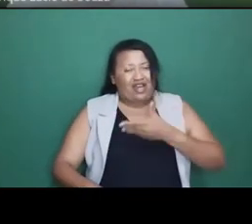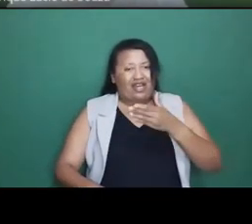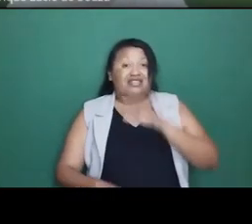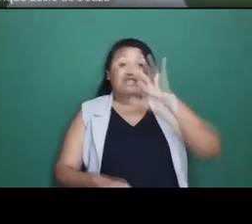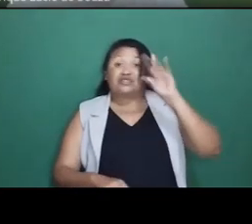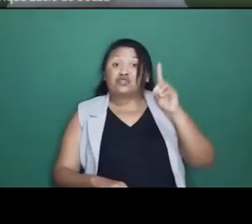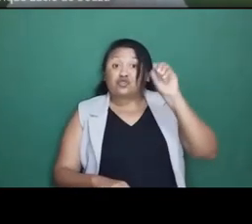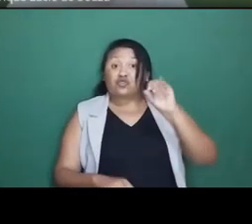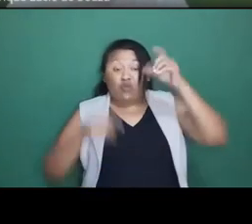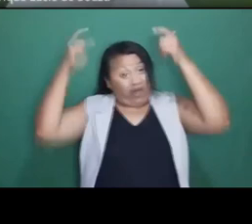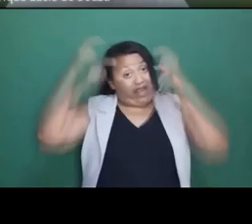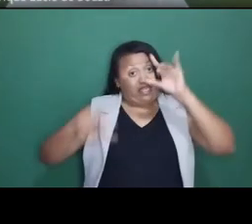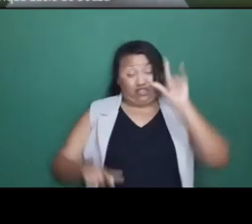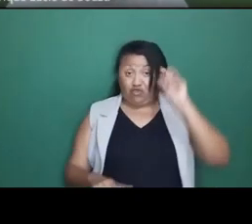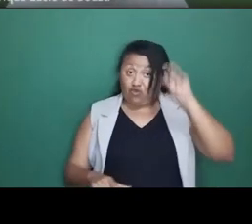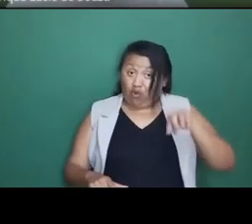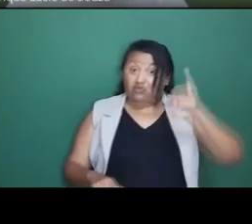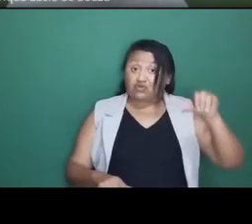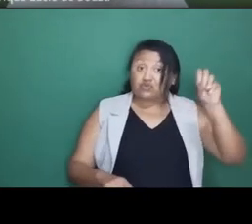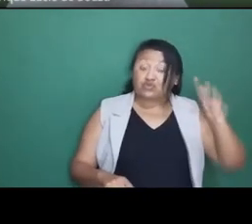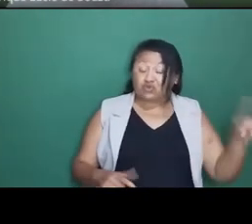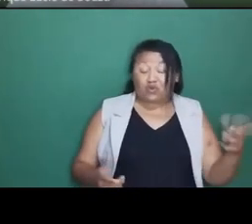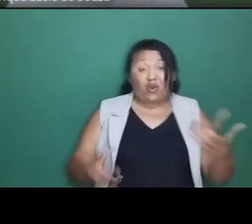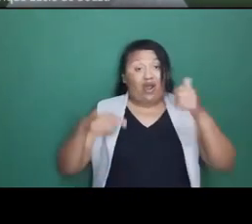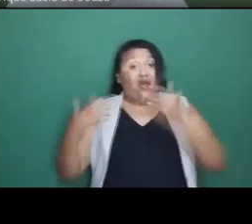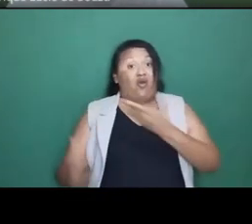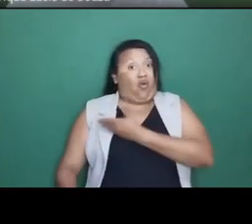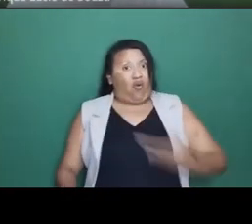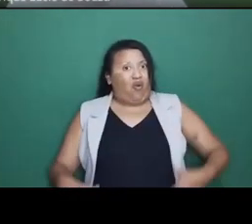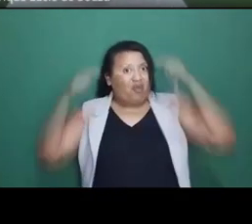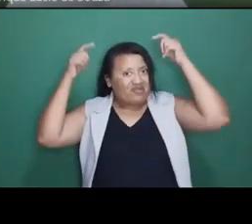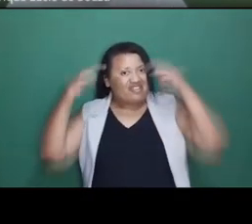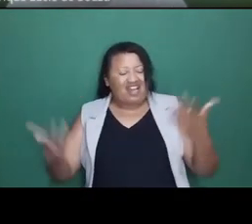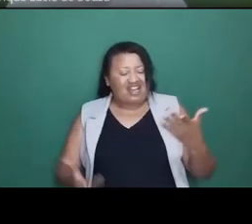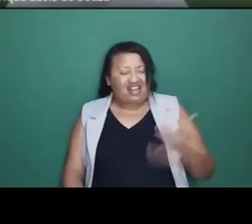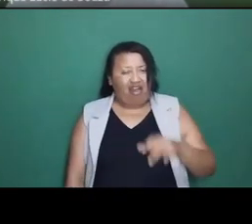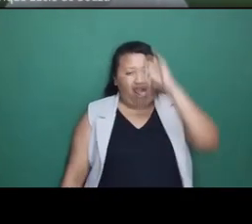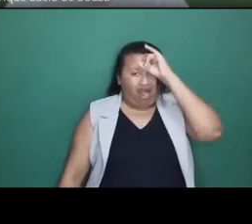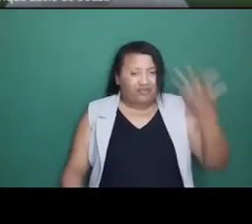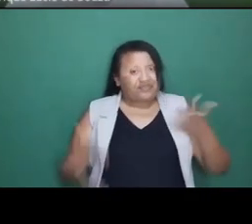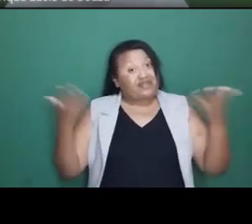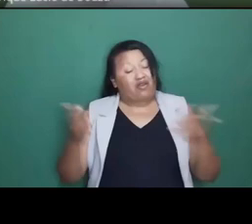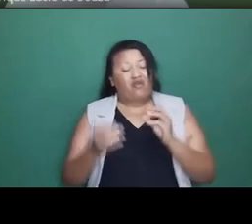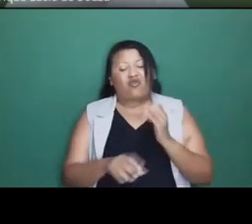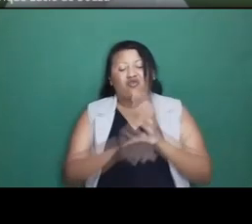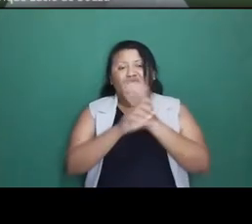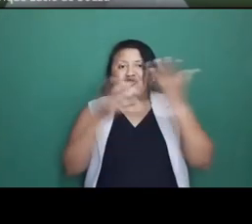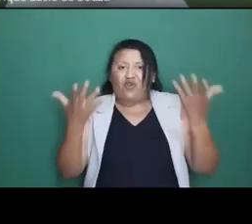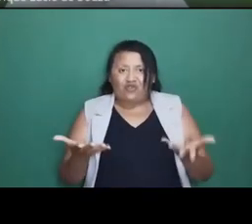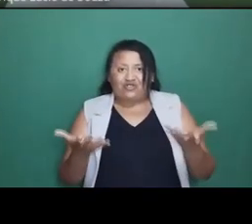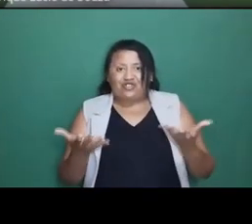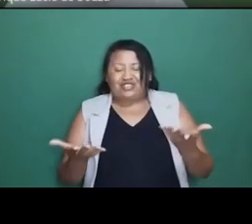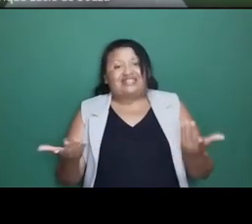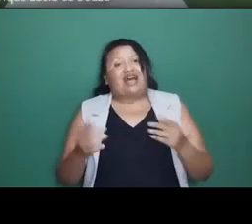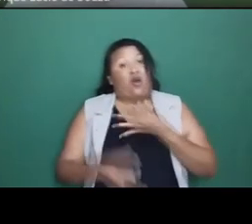monarca todo e covarde imagem que certa é historiografia posterior ajudar a construir a opinião é